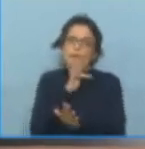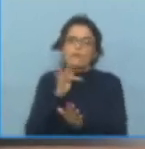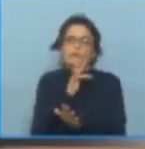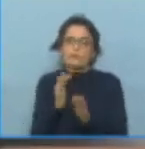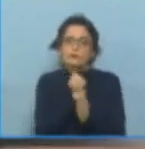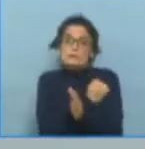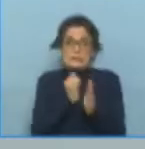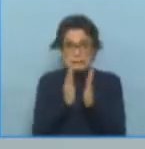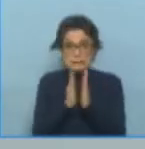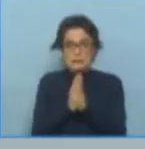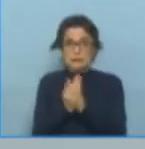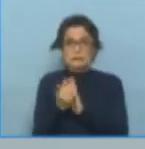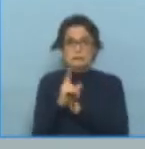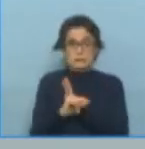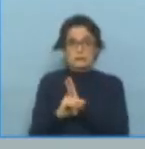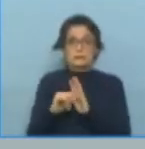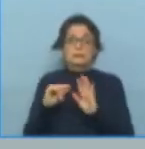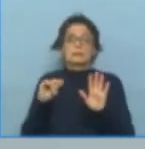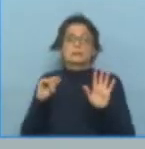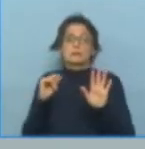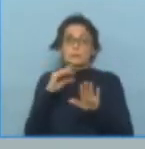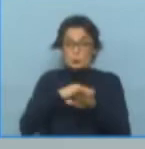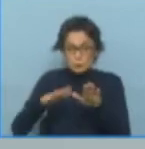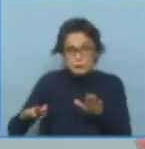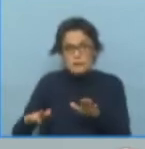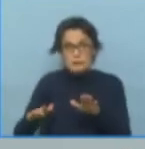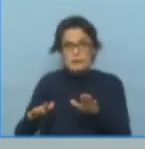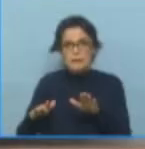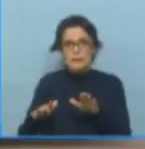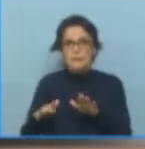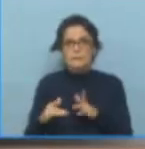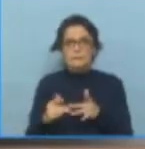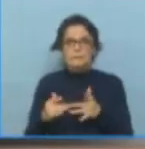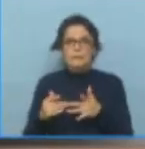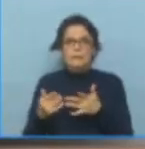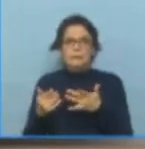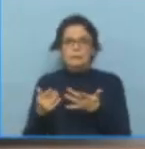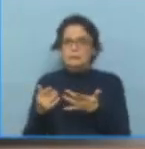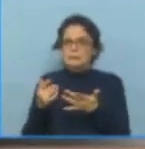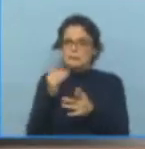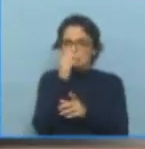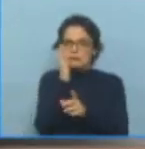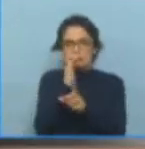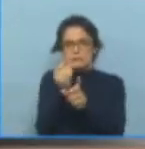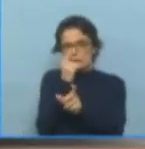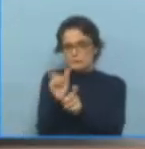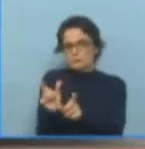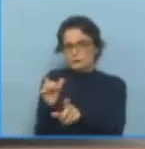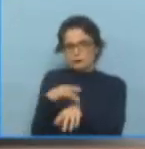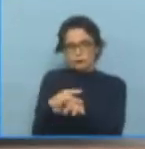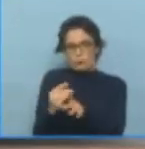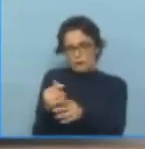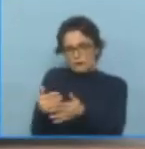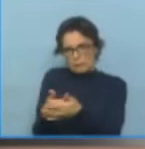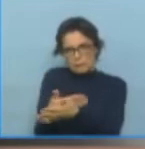paróquias ou ajudemos as famílias também nos hospitais. É necessário retirar ou morrer o doente que está morrendo, é necessário